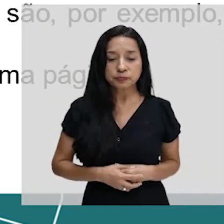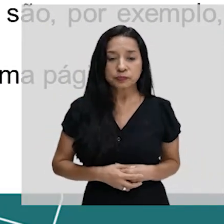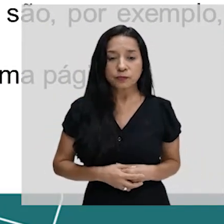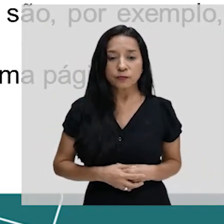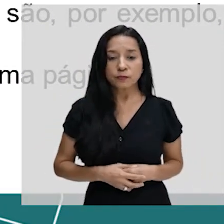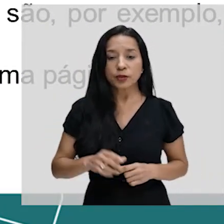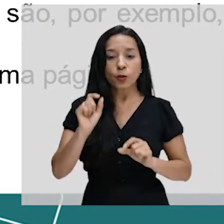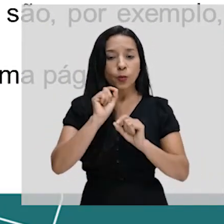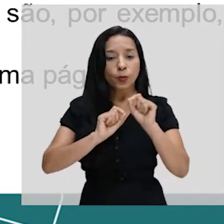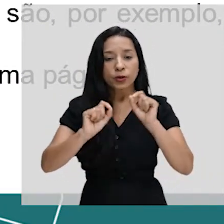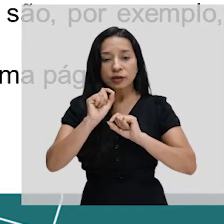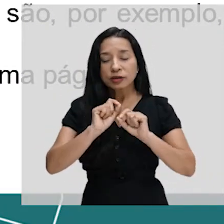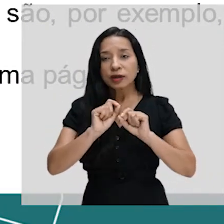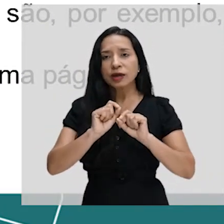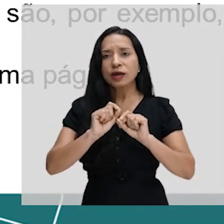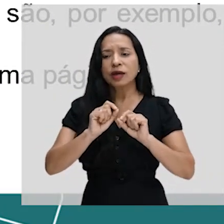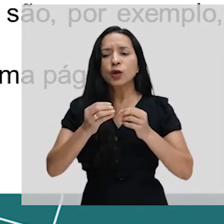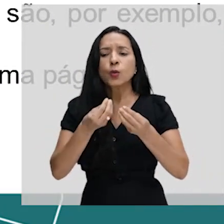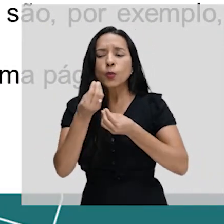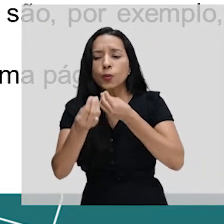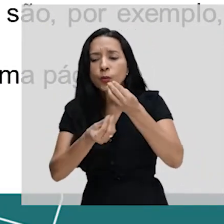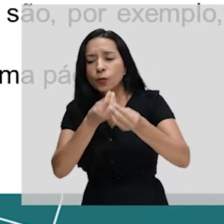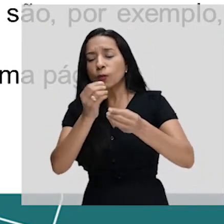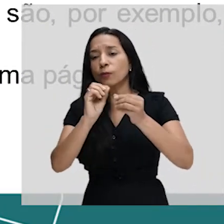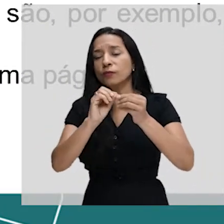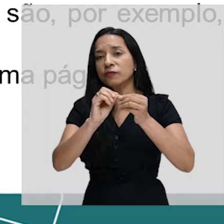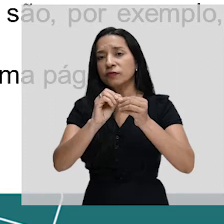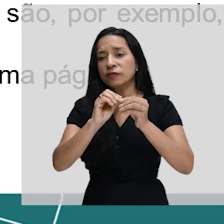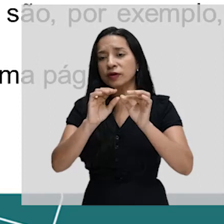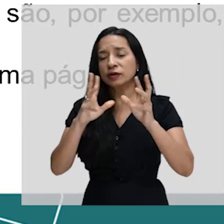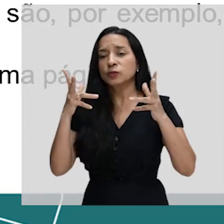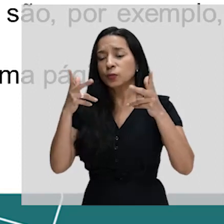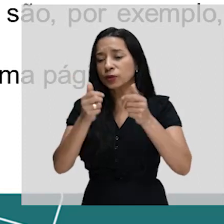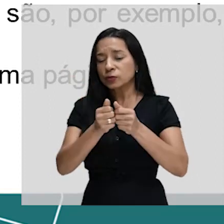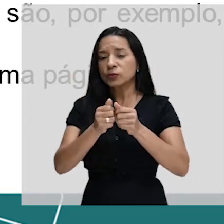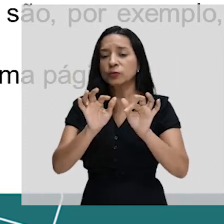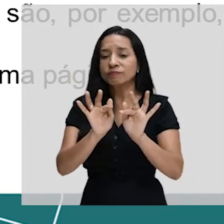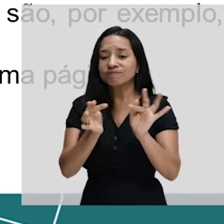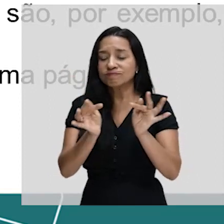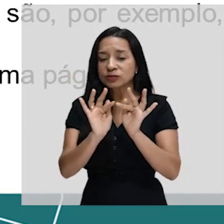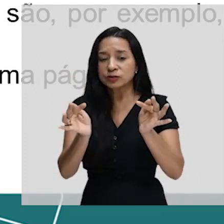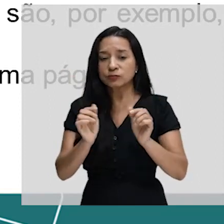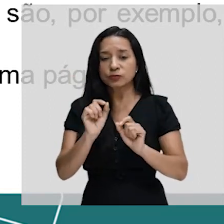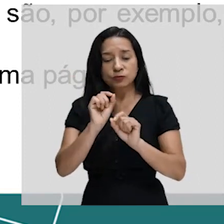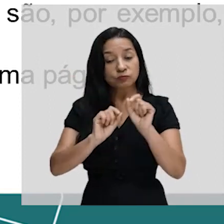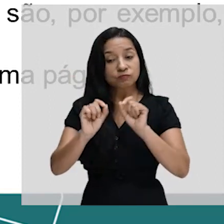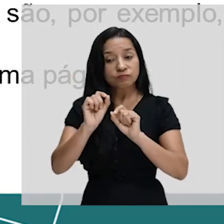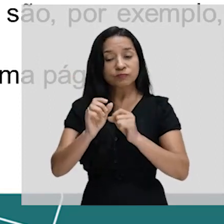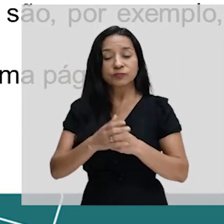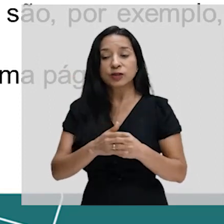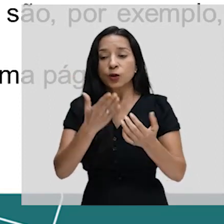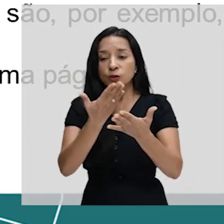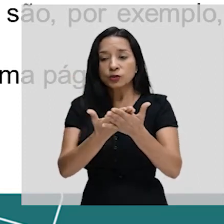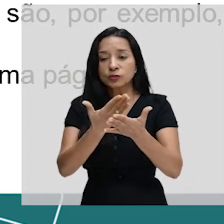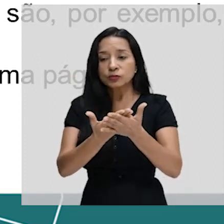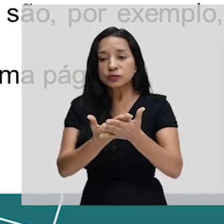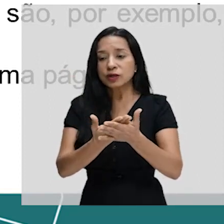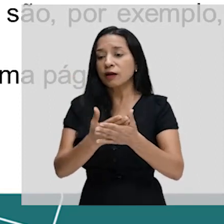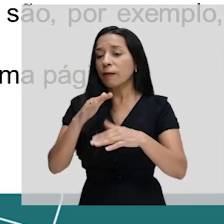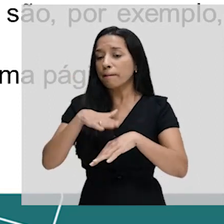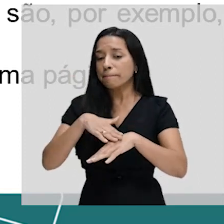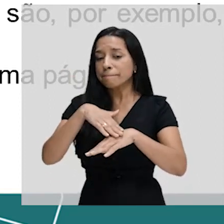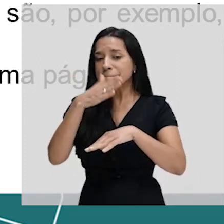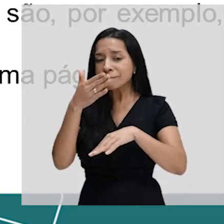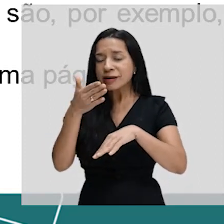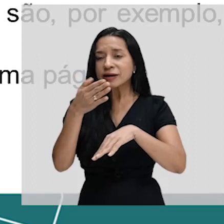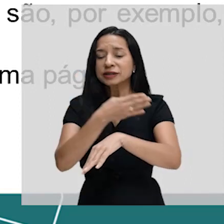tá? E como se faz um resumo simples? Vamos lá? Bom, os resumos simples são aqueles que os estudantes estão mais habituados a